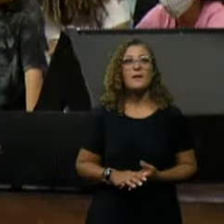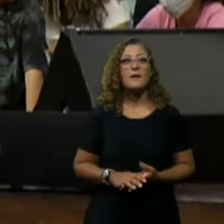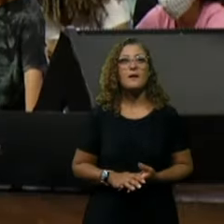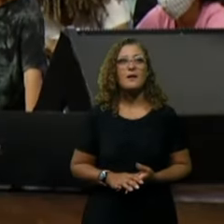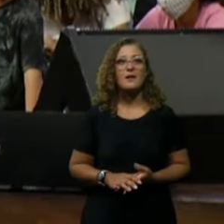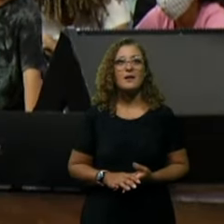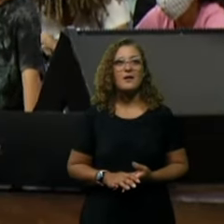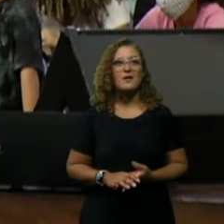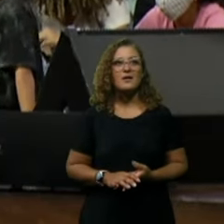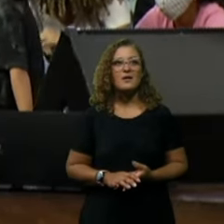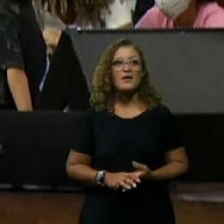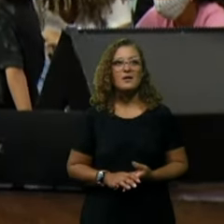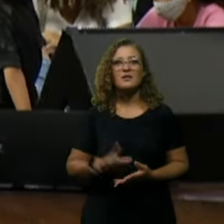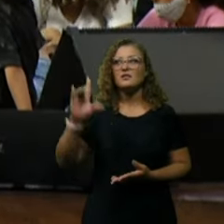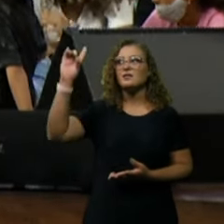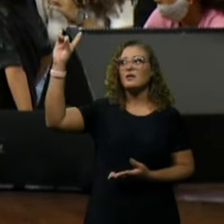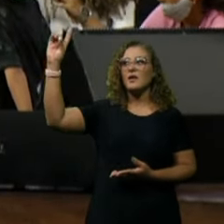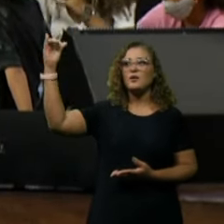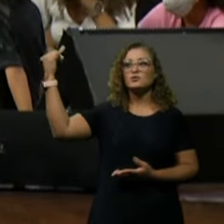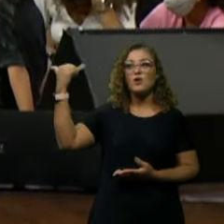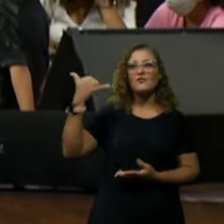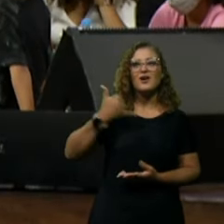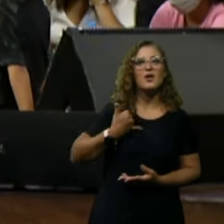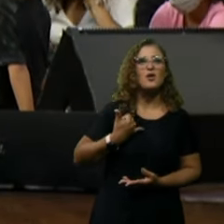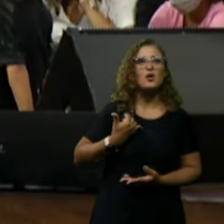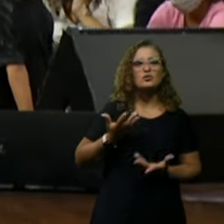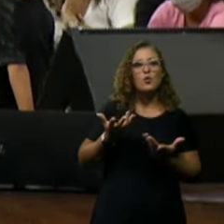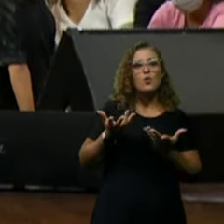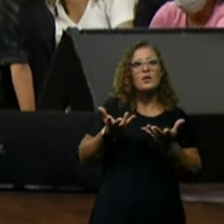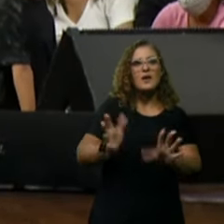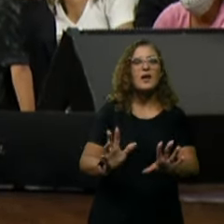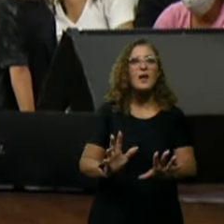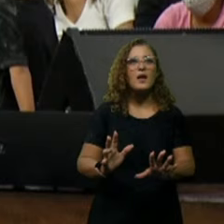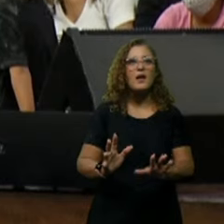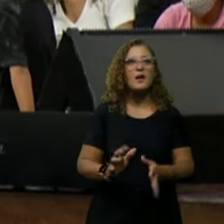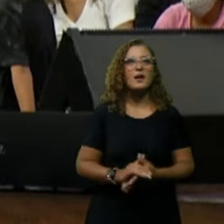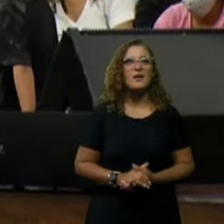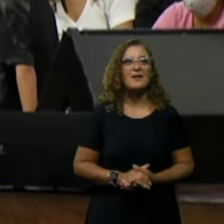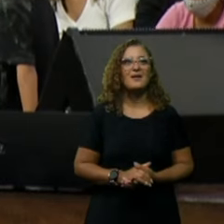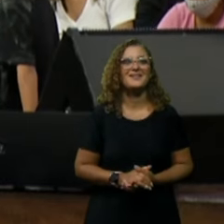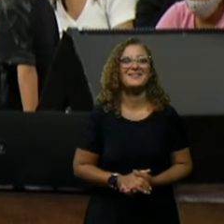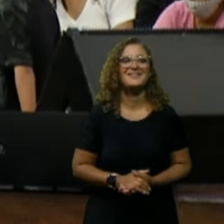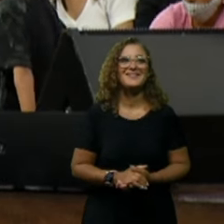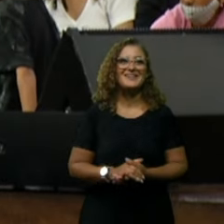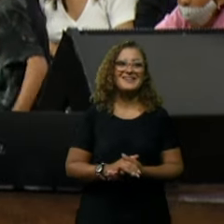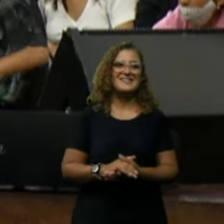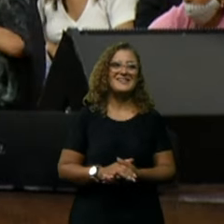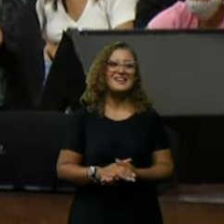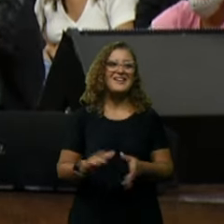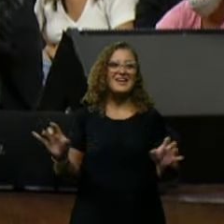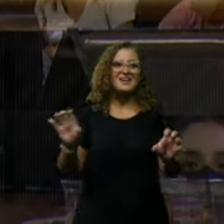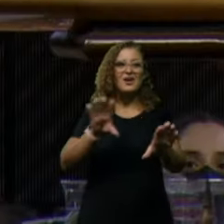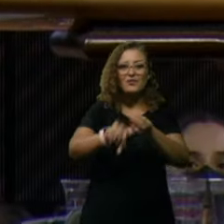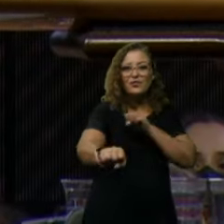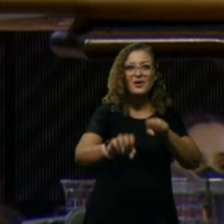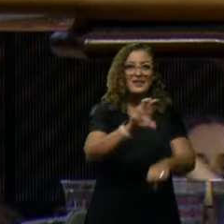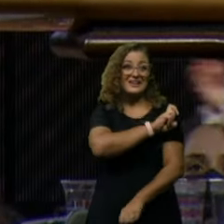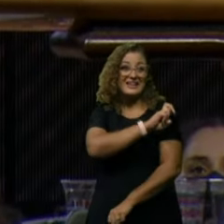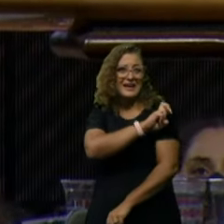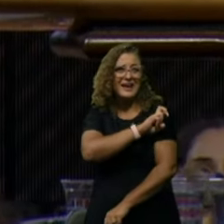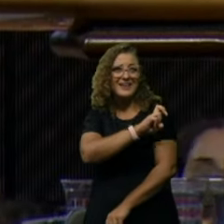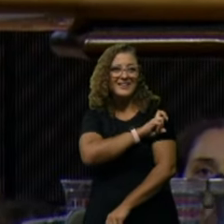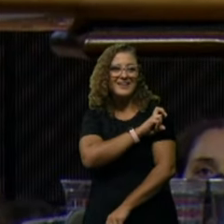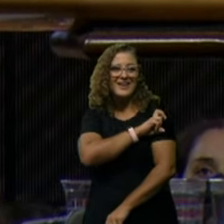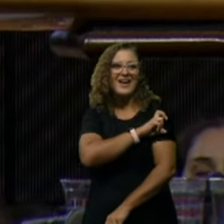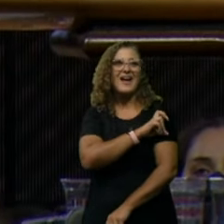está certo gente abridor tá então na dúvida também quando terminaram até o final da 5ª série é abridor